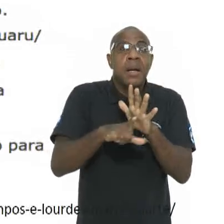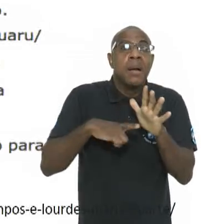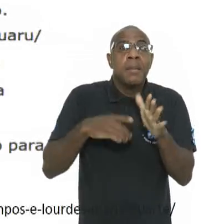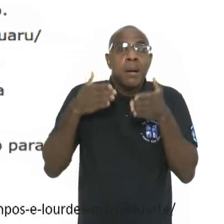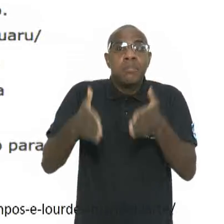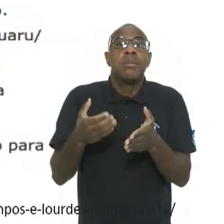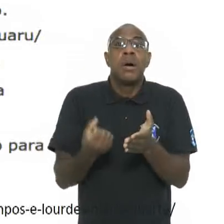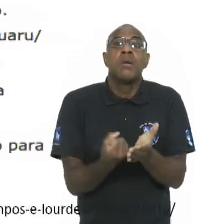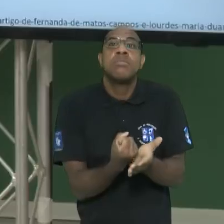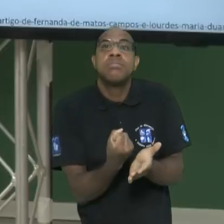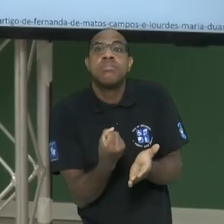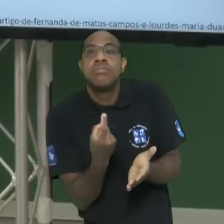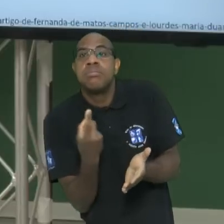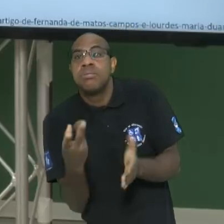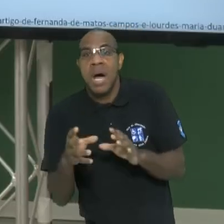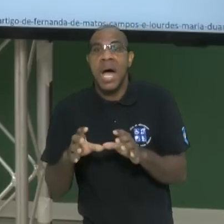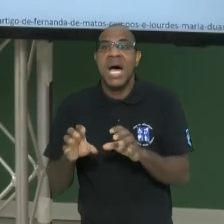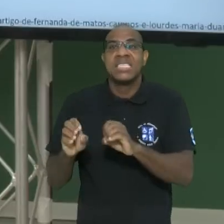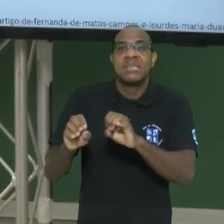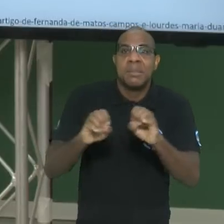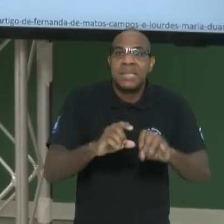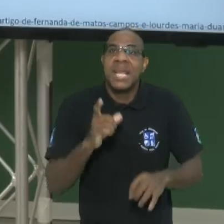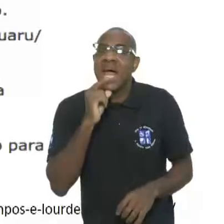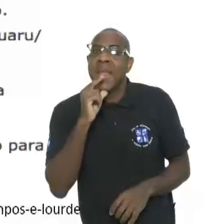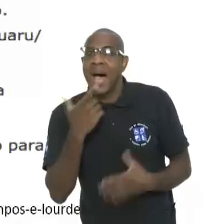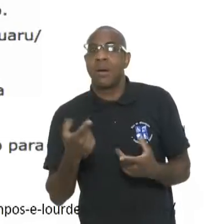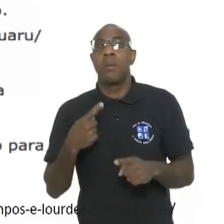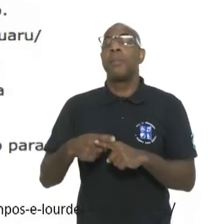de cianobactérias na água? Anotem lá.